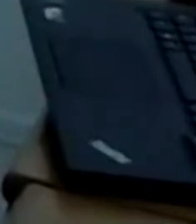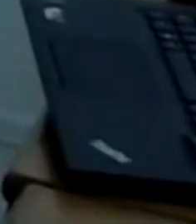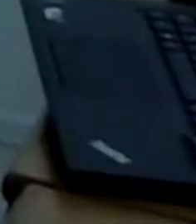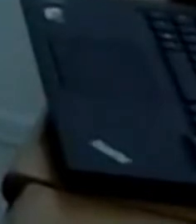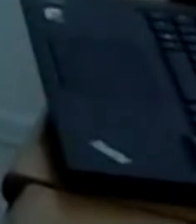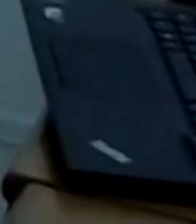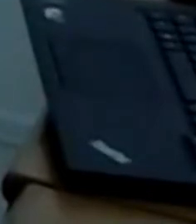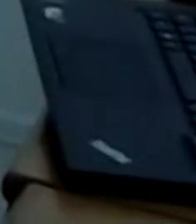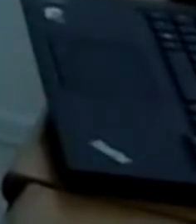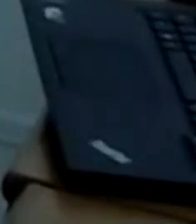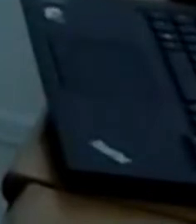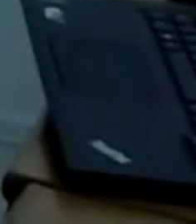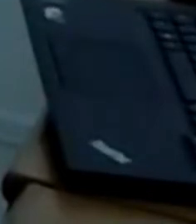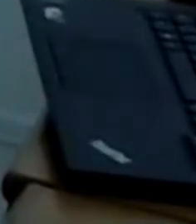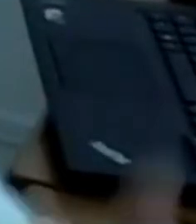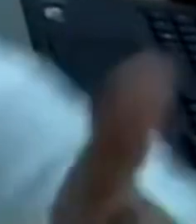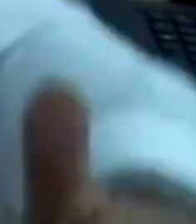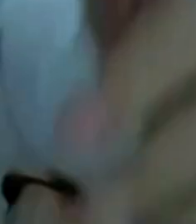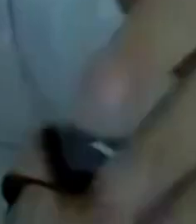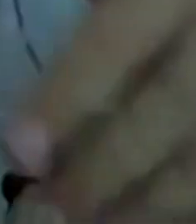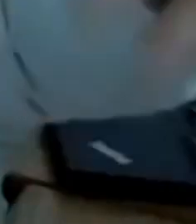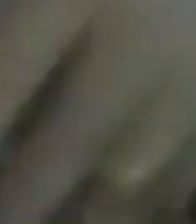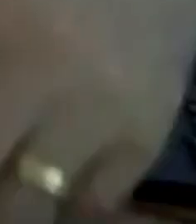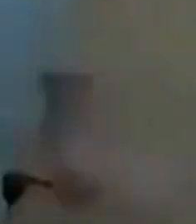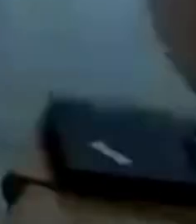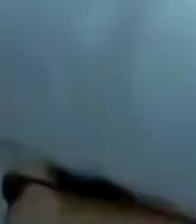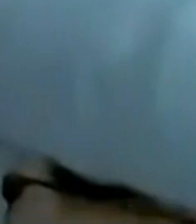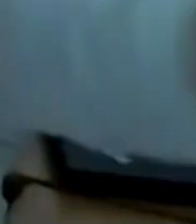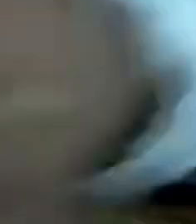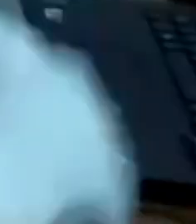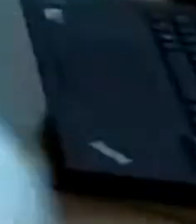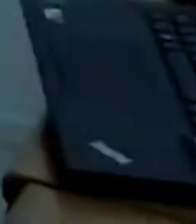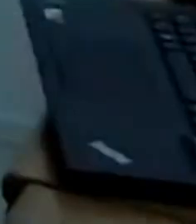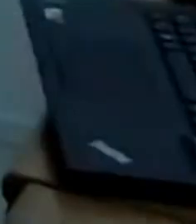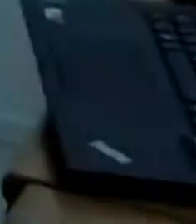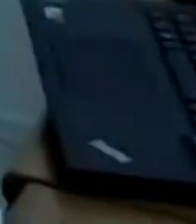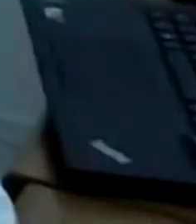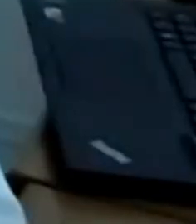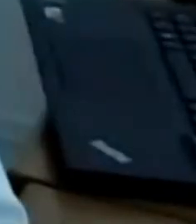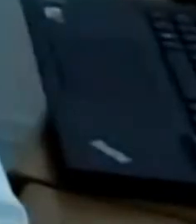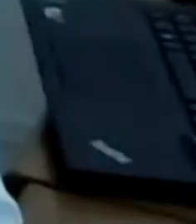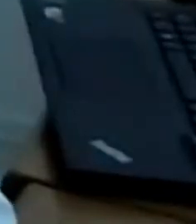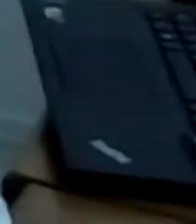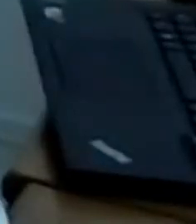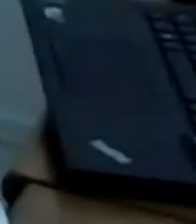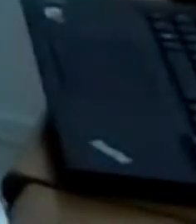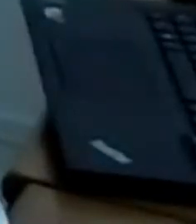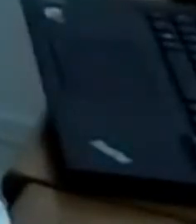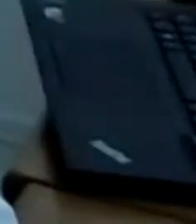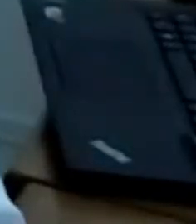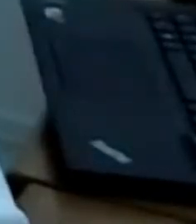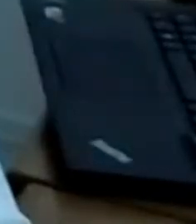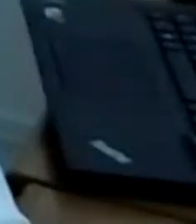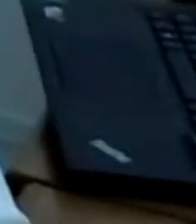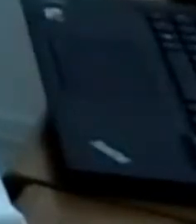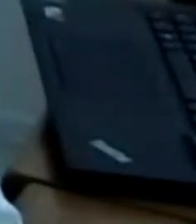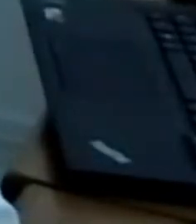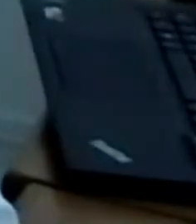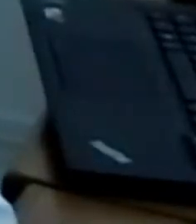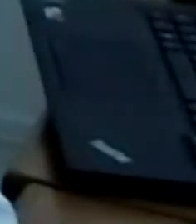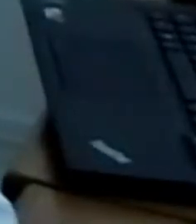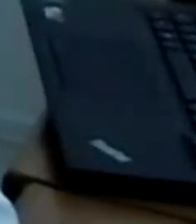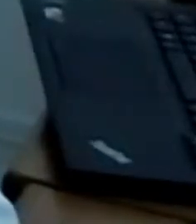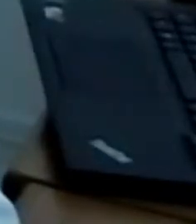ciência. E a ciência diz que a própria pandemia, infelizmente, os resultados horrorosos que